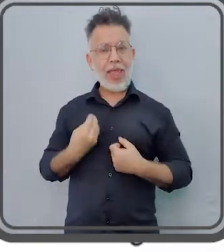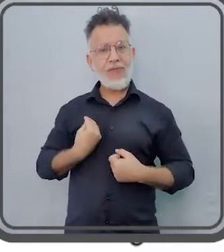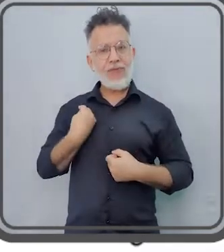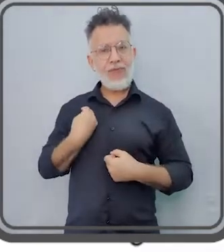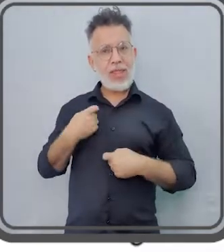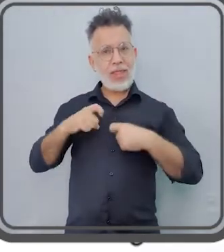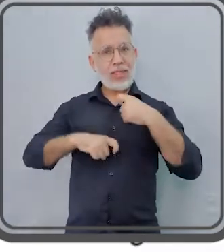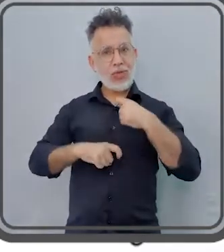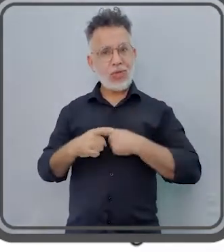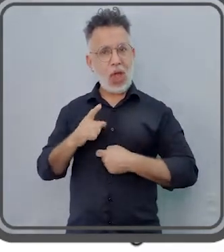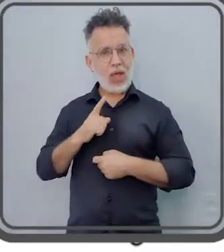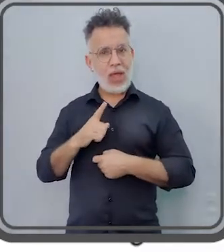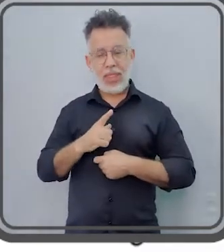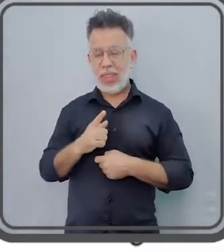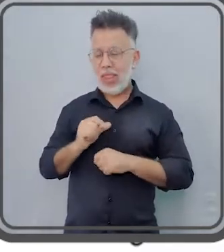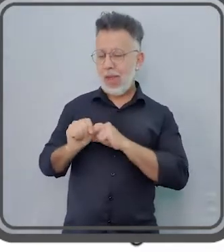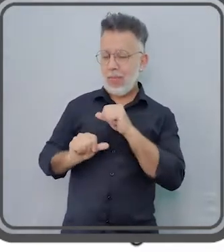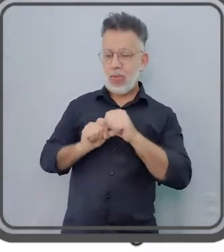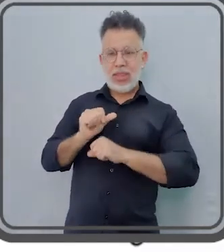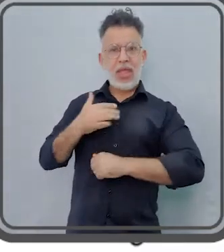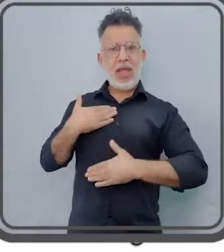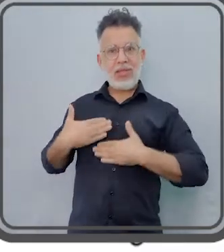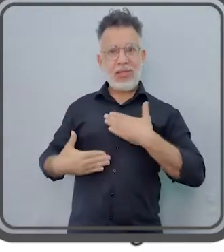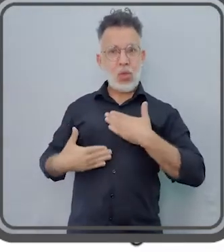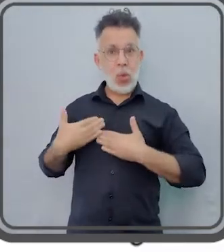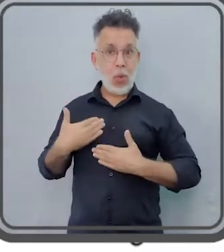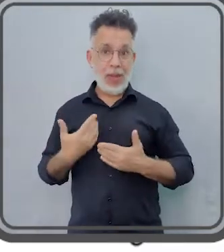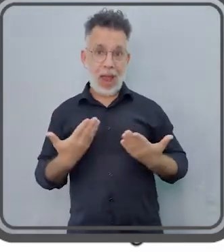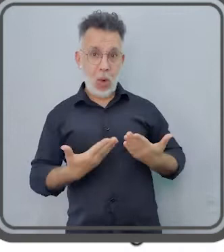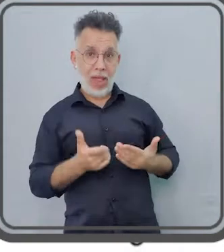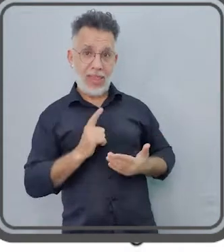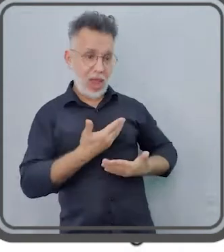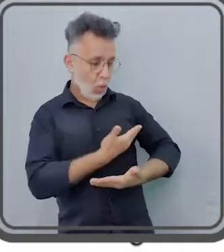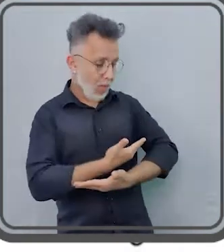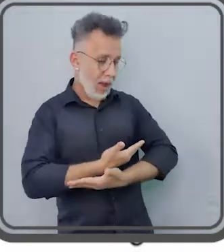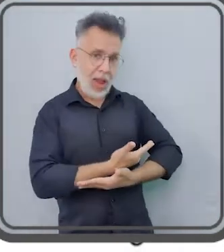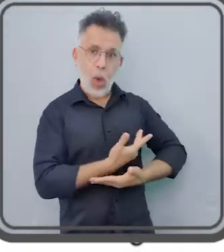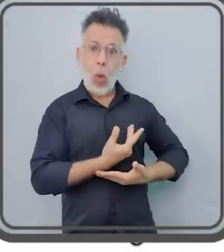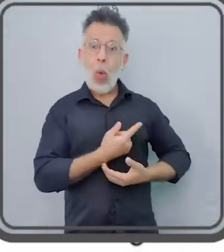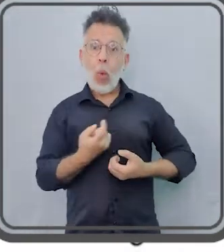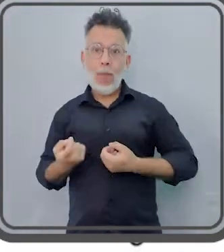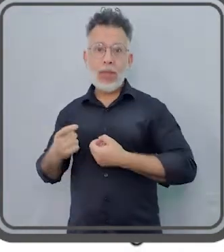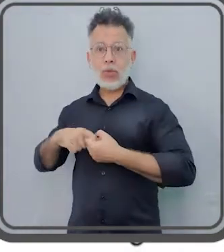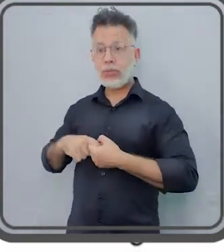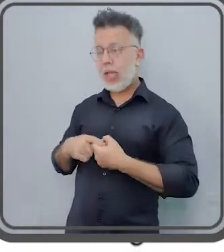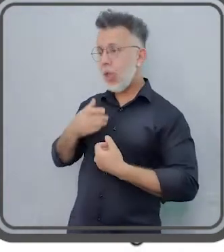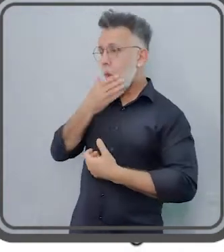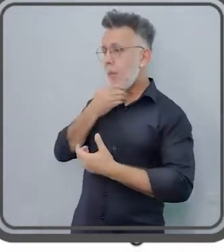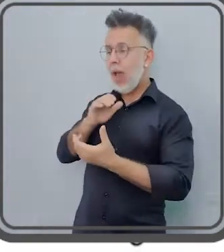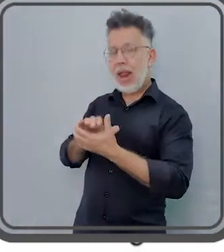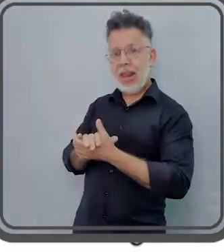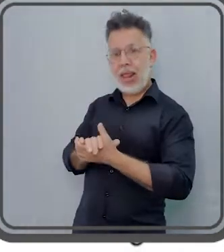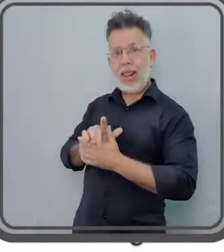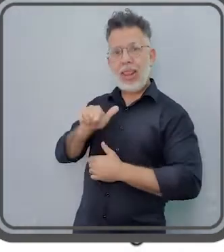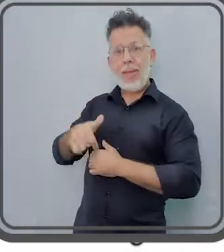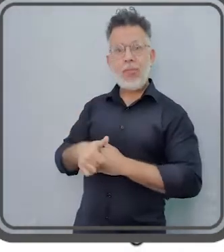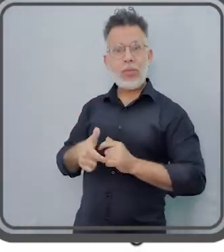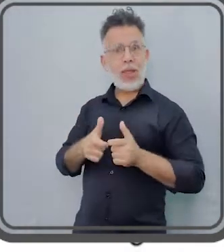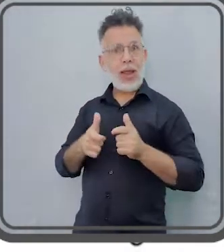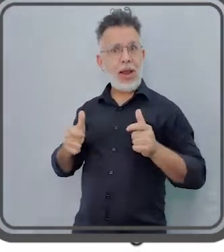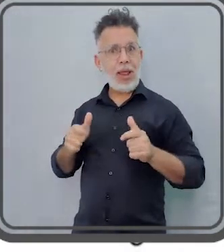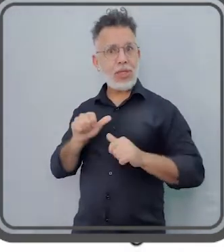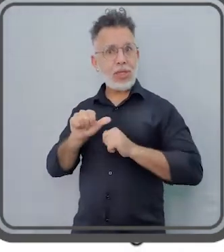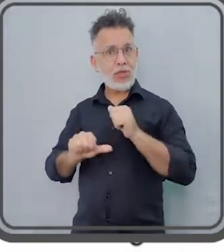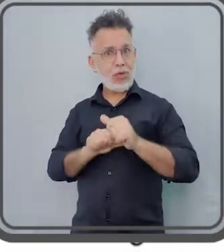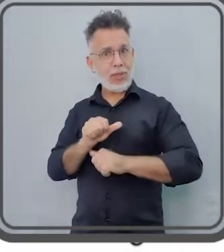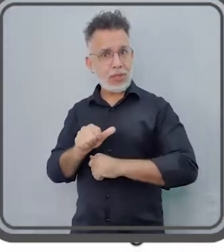vida sexual dessa mulher que passou por tantas mudanças, que agora tem uma criança em casa, como é que ela se reconecta com o marido depois de grandes transformações no